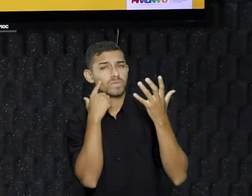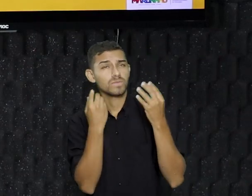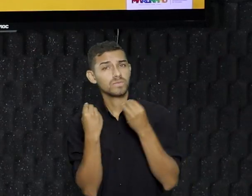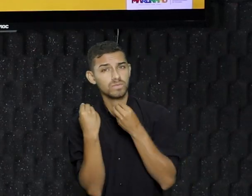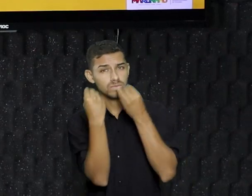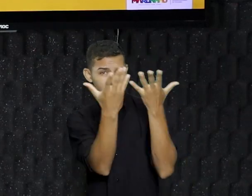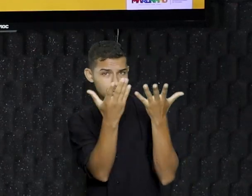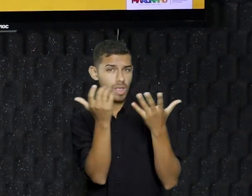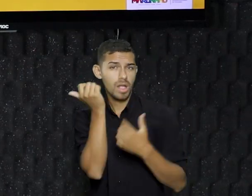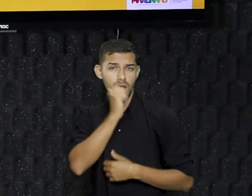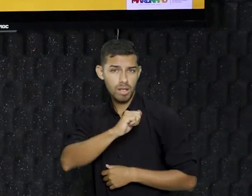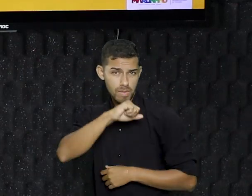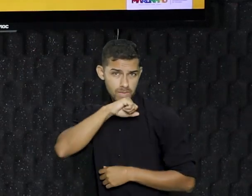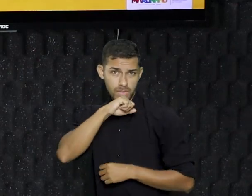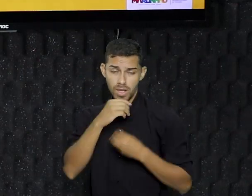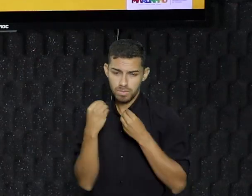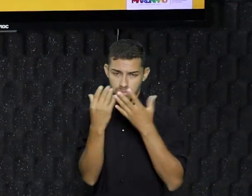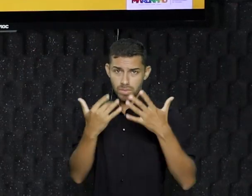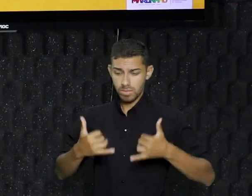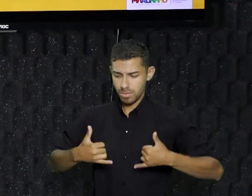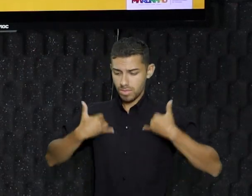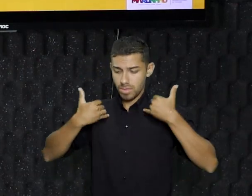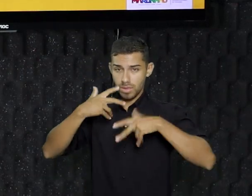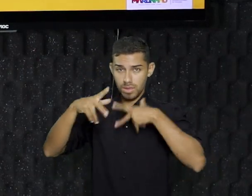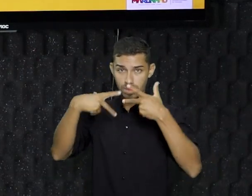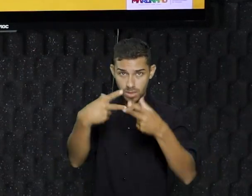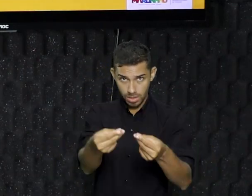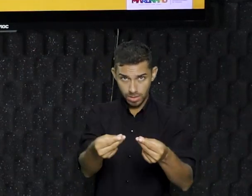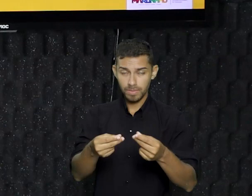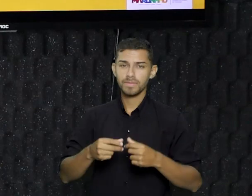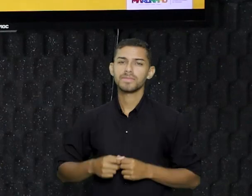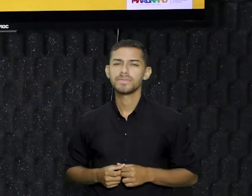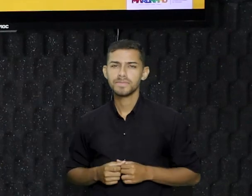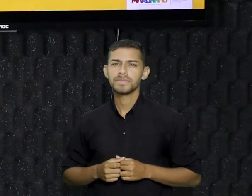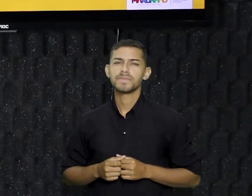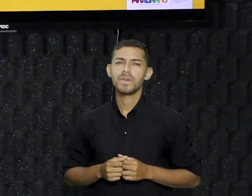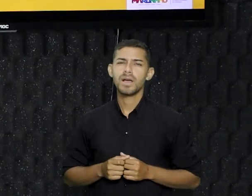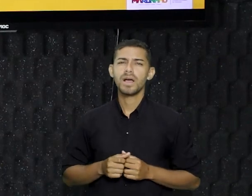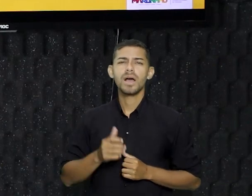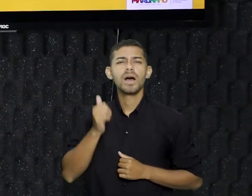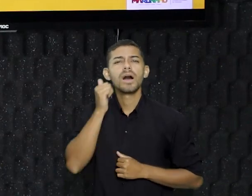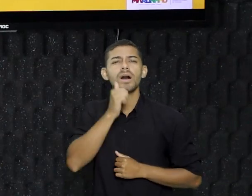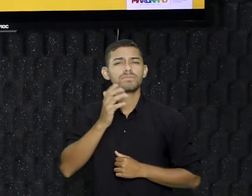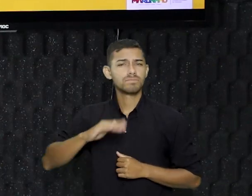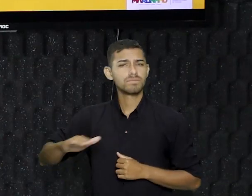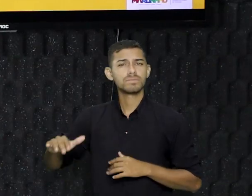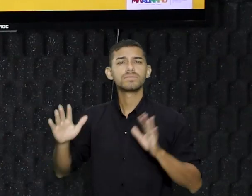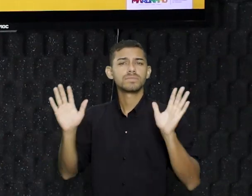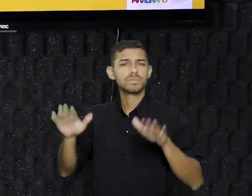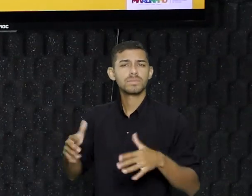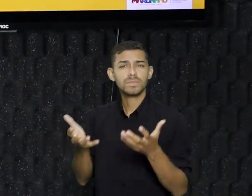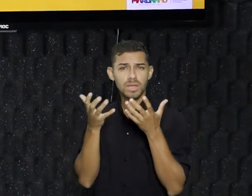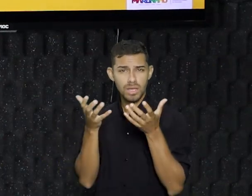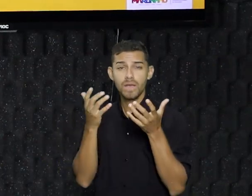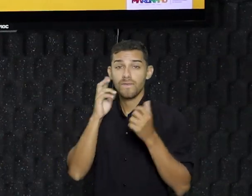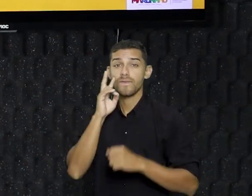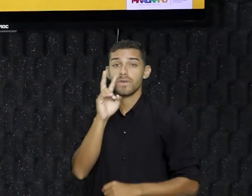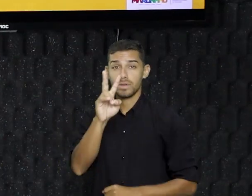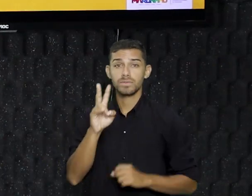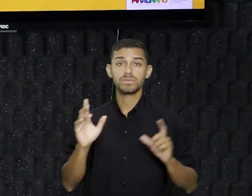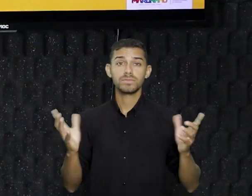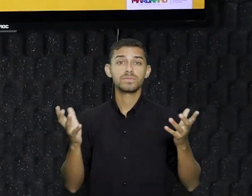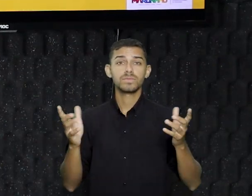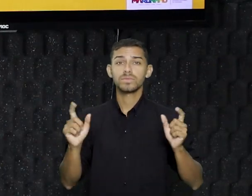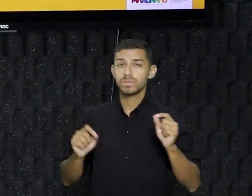para a mãe dela de presente de aniversário né E aí a criança menor deseja ver quando a criança